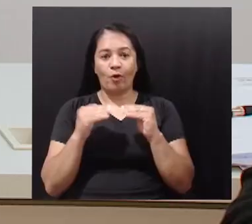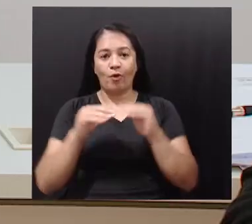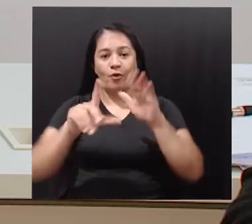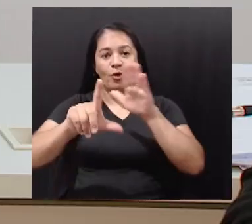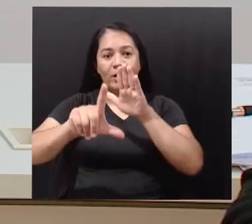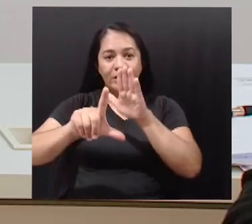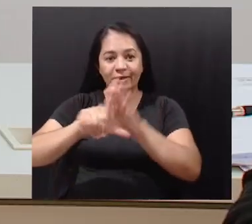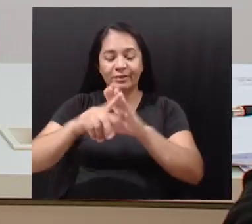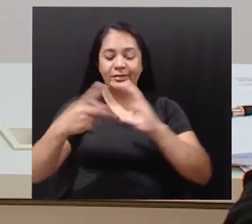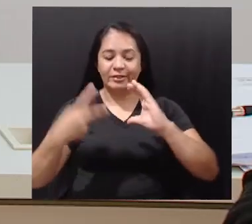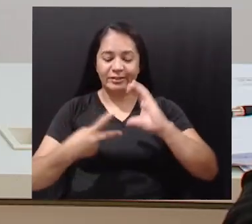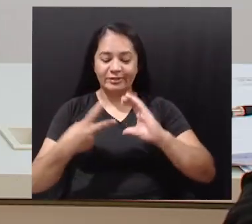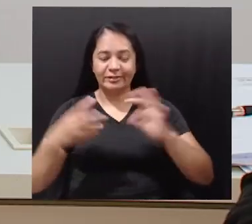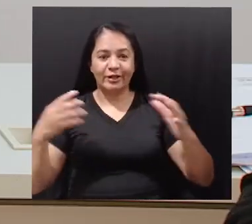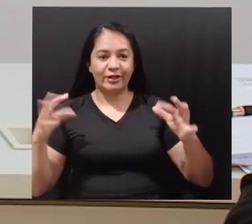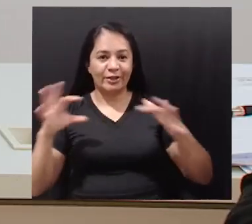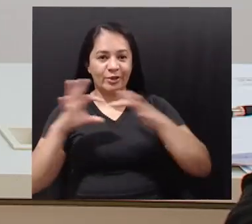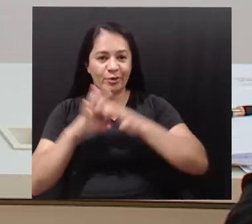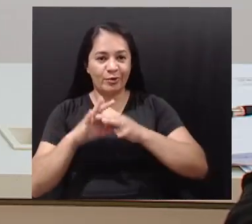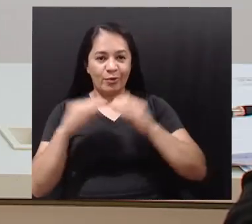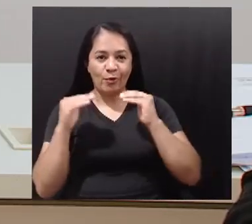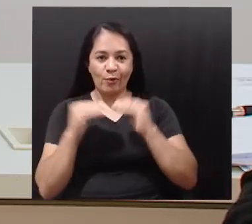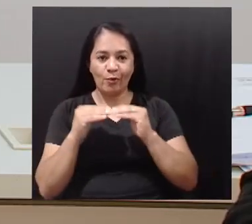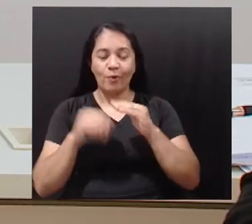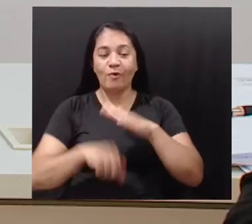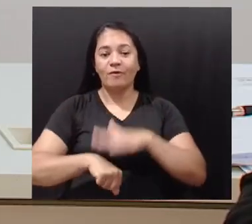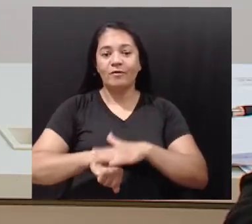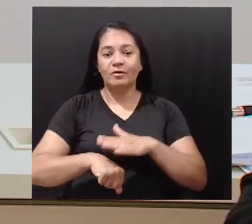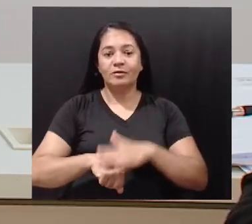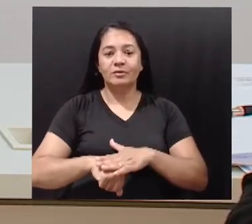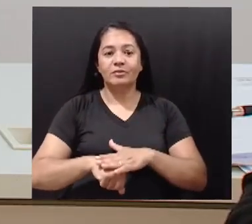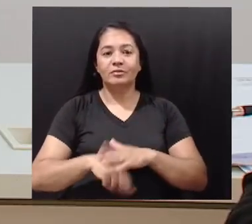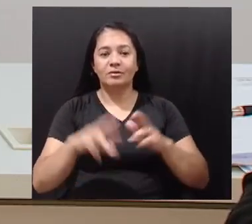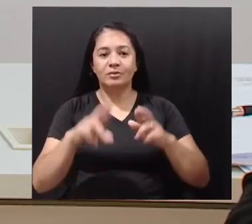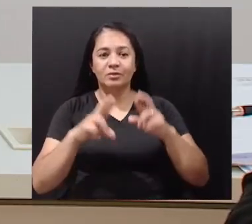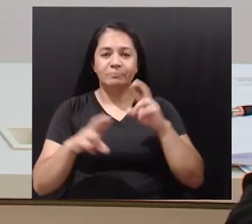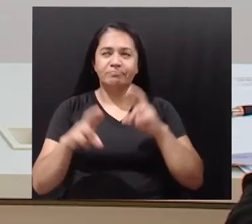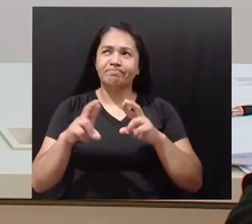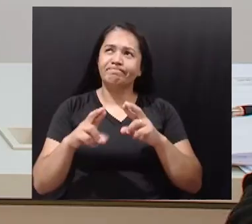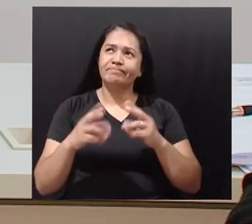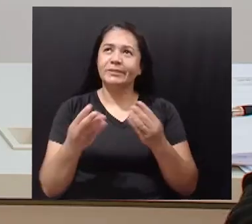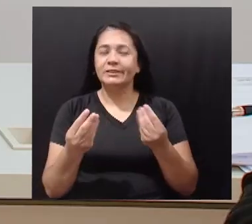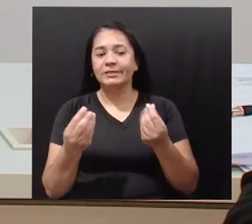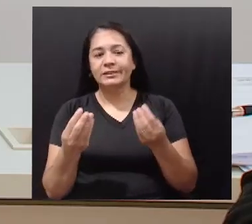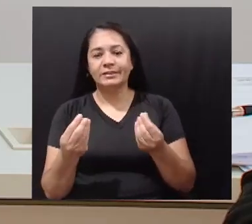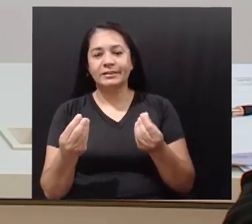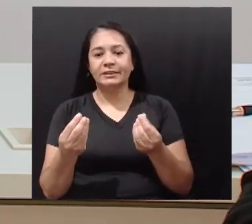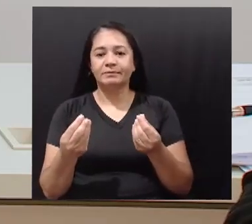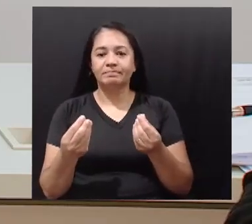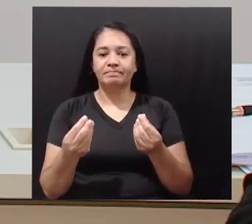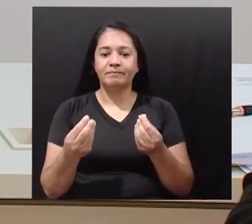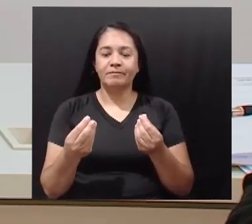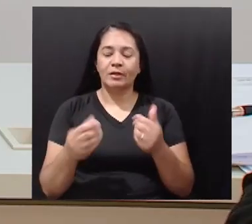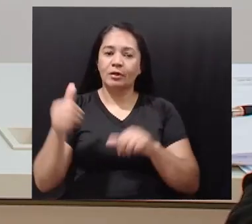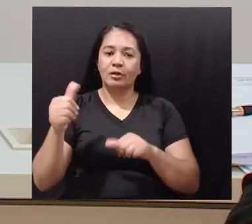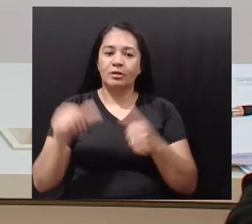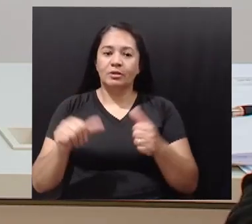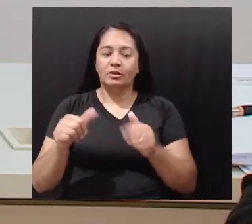a LGPD, de fazer não uma fiscalização, mas de fazer uma análise prévia,